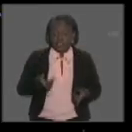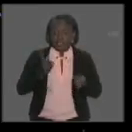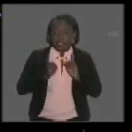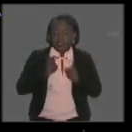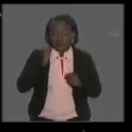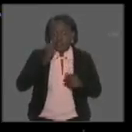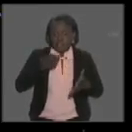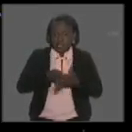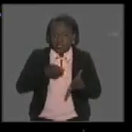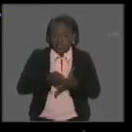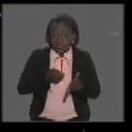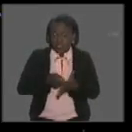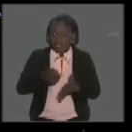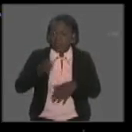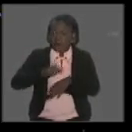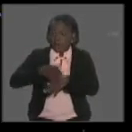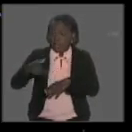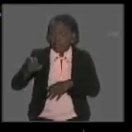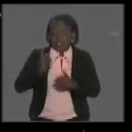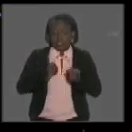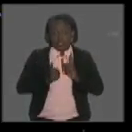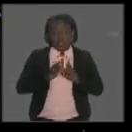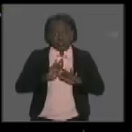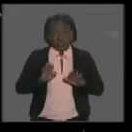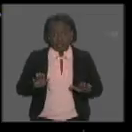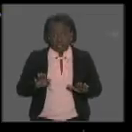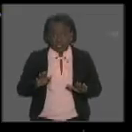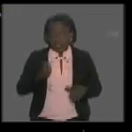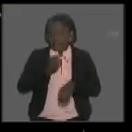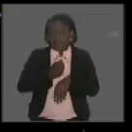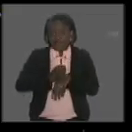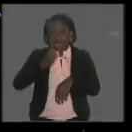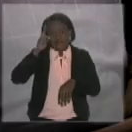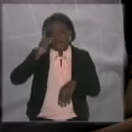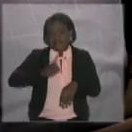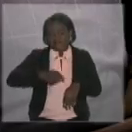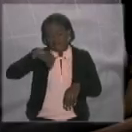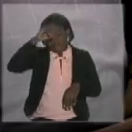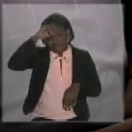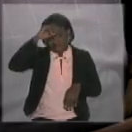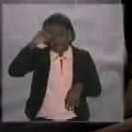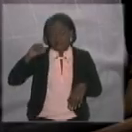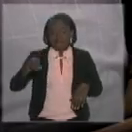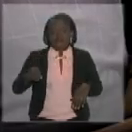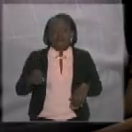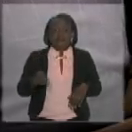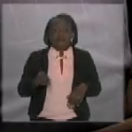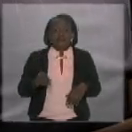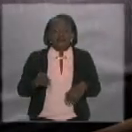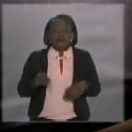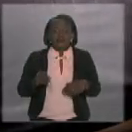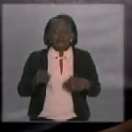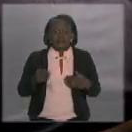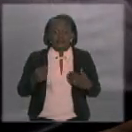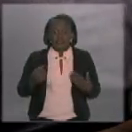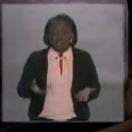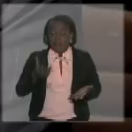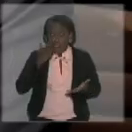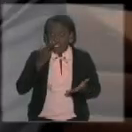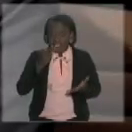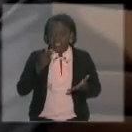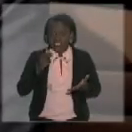sobre transfeminismo utilizando a fala de uma travesti enquanto ignorante, enquanto não conhecimento, né, é algo que